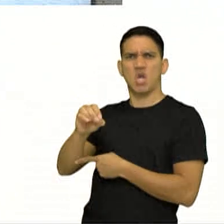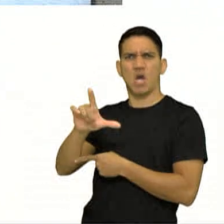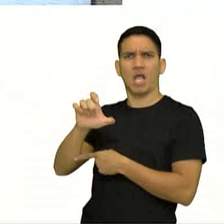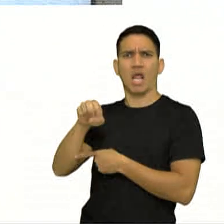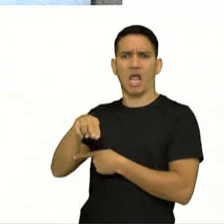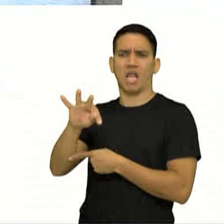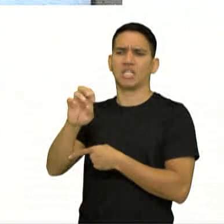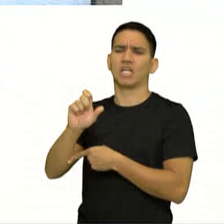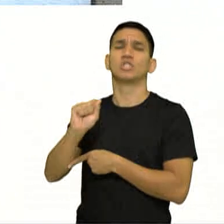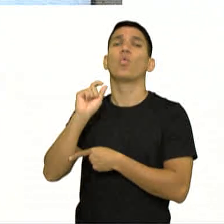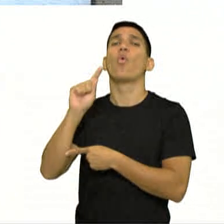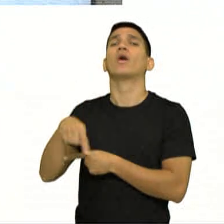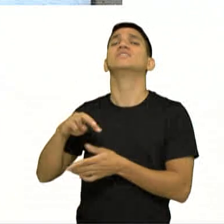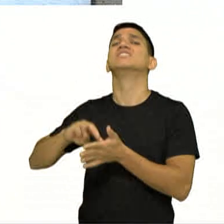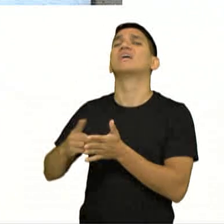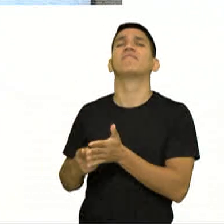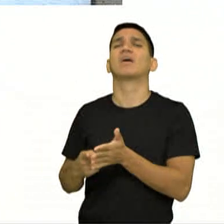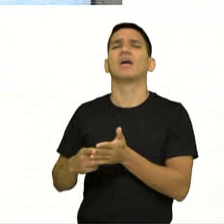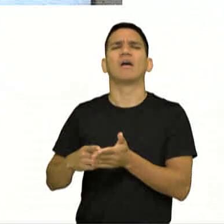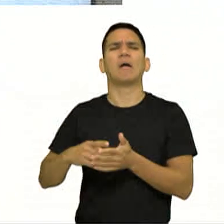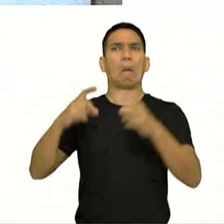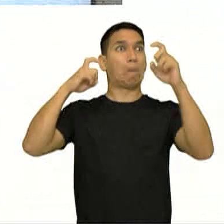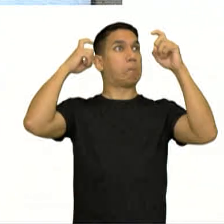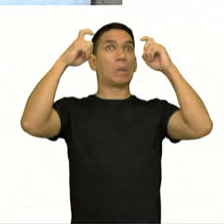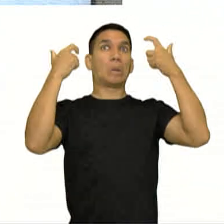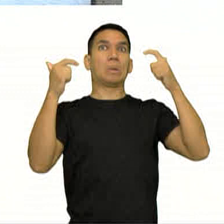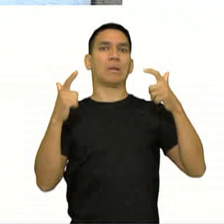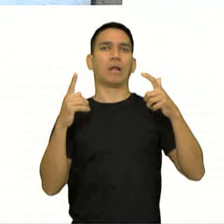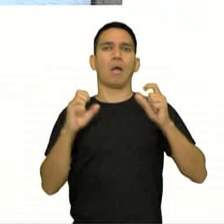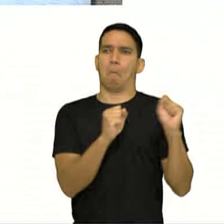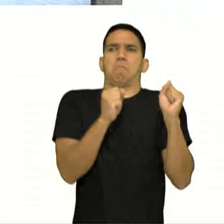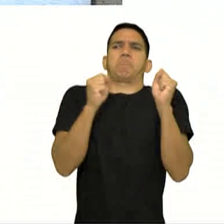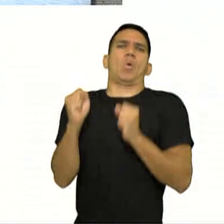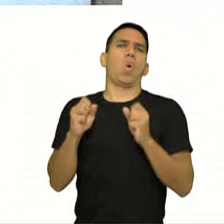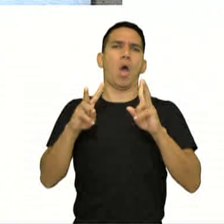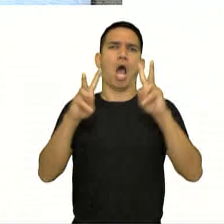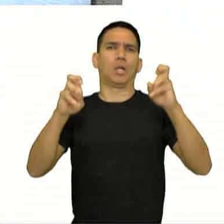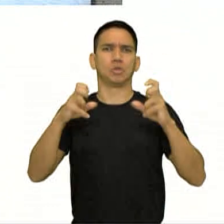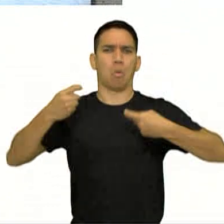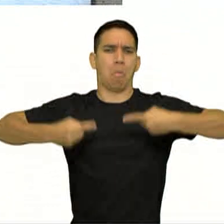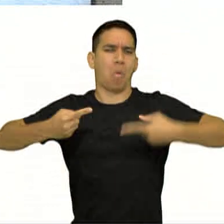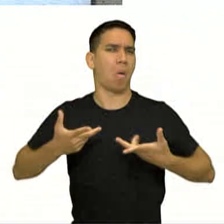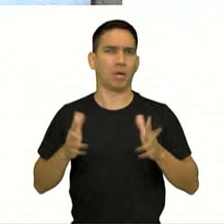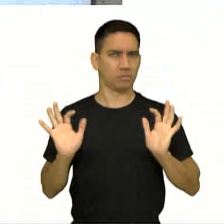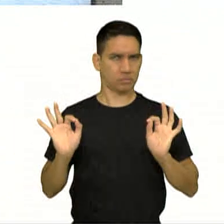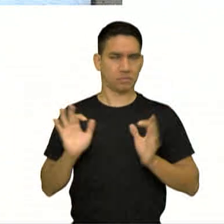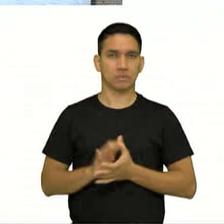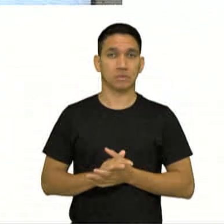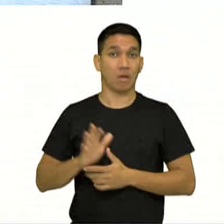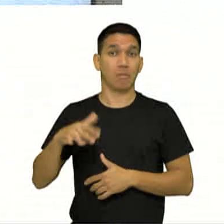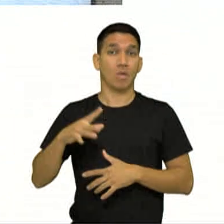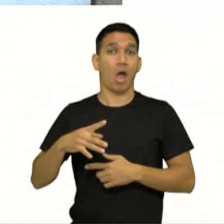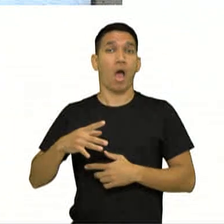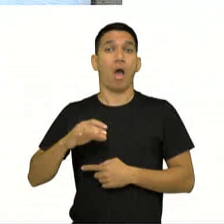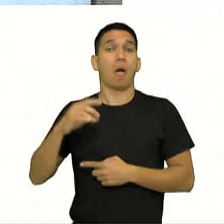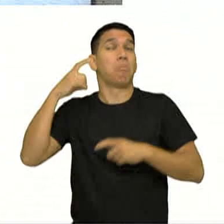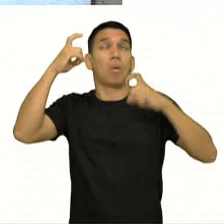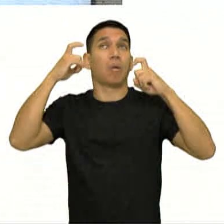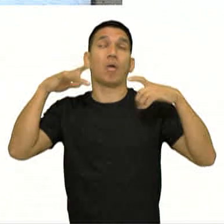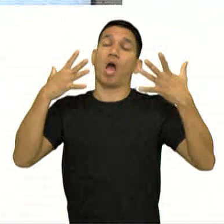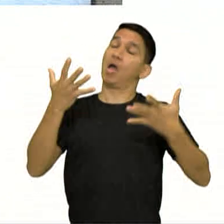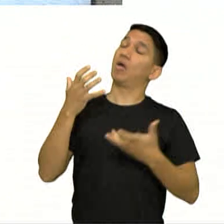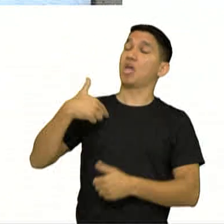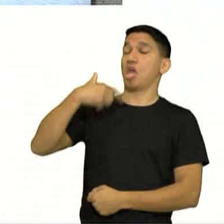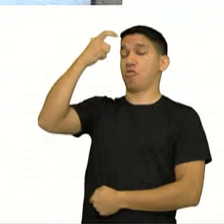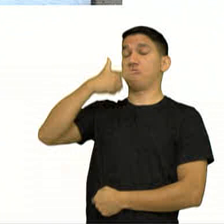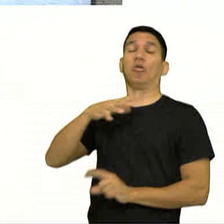preocupar tanto quanto Clovis em poder, em a questão política. Eles vão se preocupar mais em aproveitar. Ah, já que eu